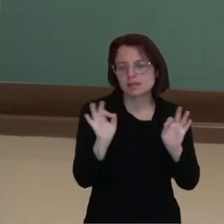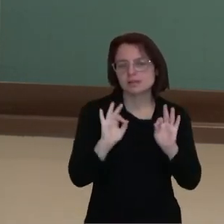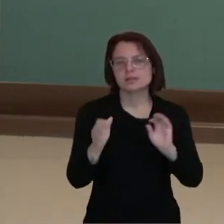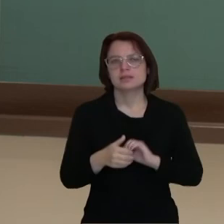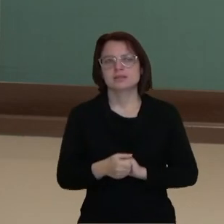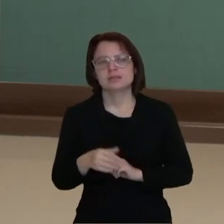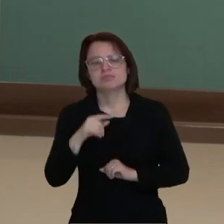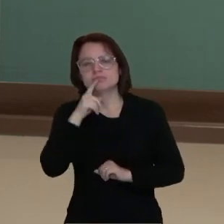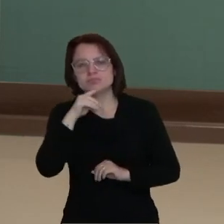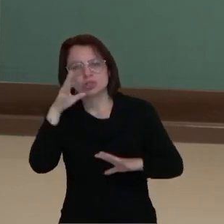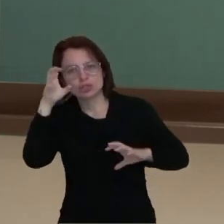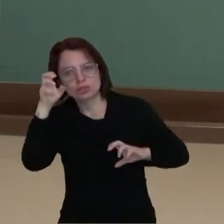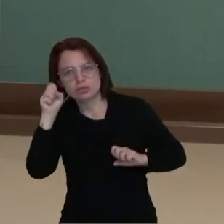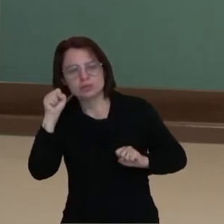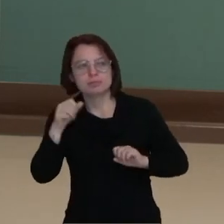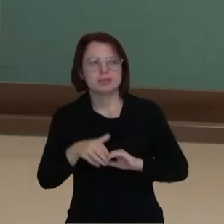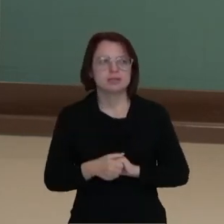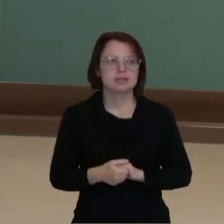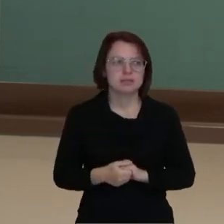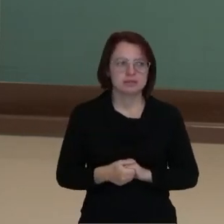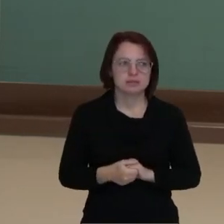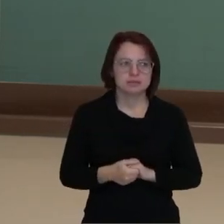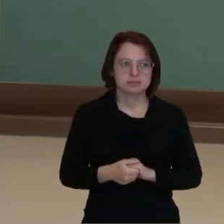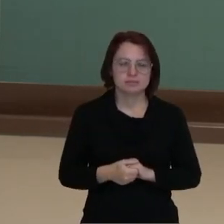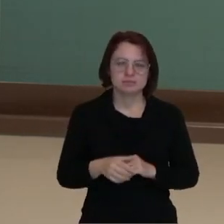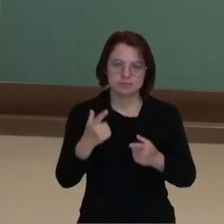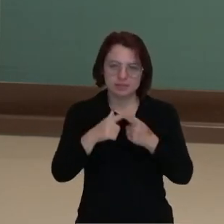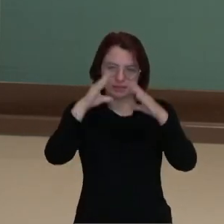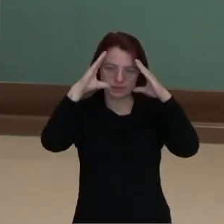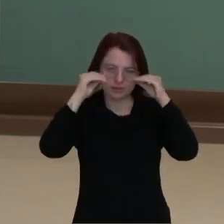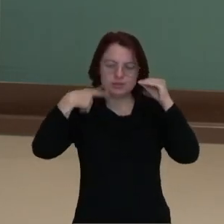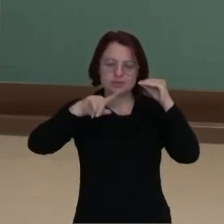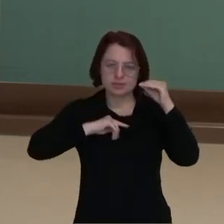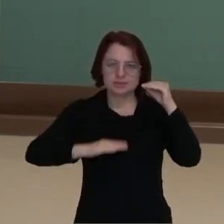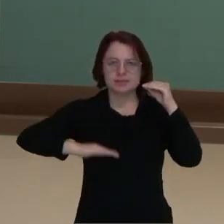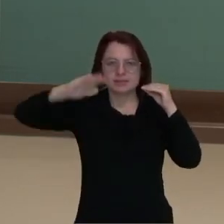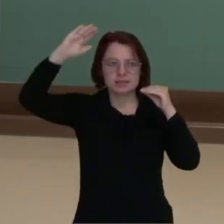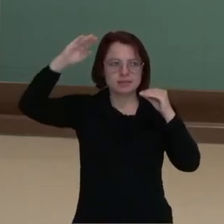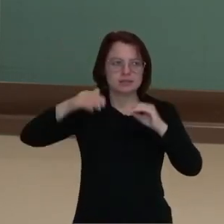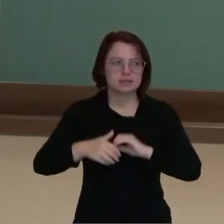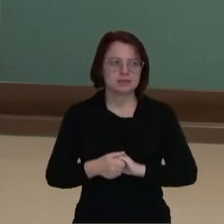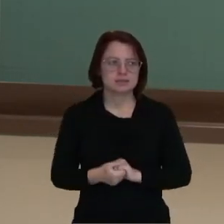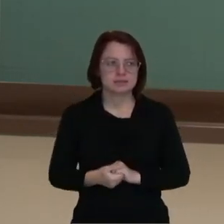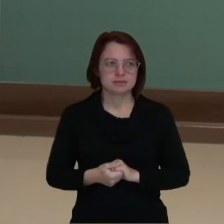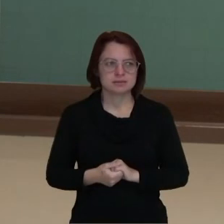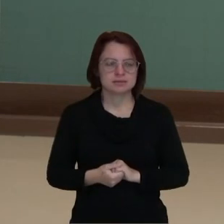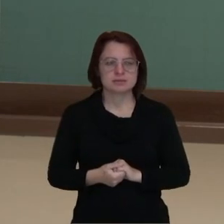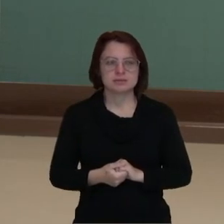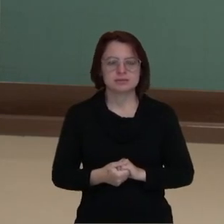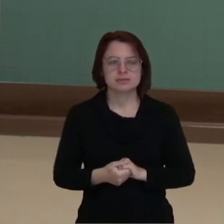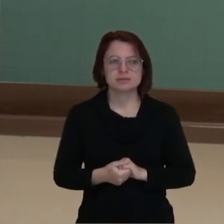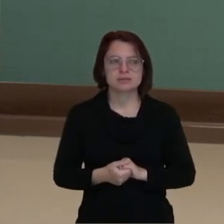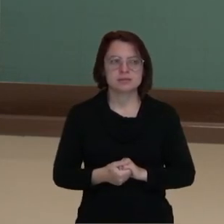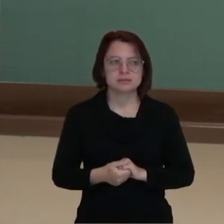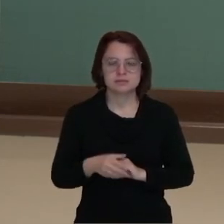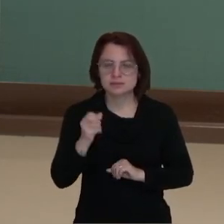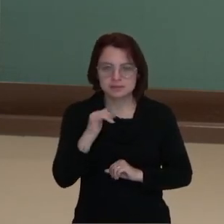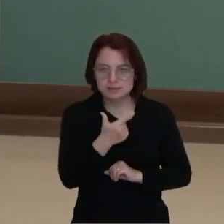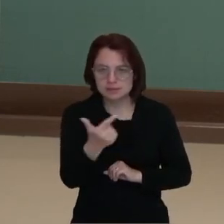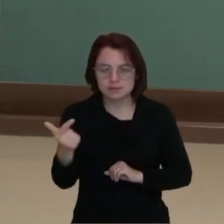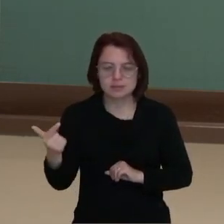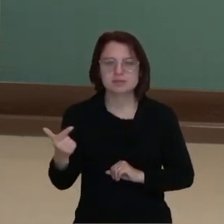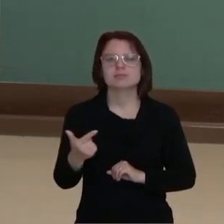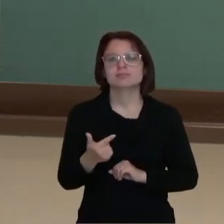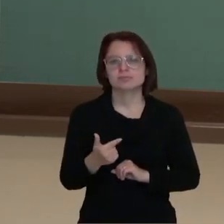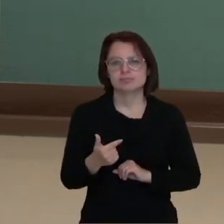não dorme o suficiente, porque à noite, né, que a gente cresce, por causa do hormônio do crescimento. Se ela não tem isso,